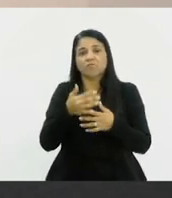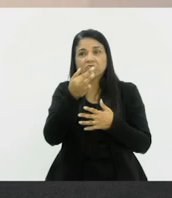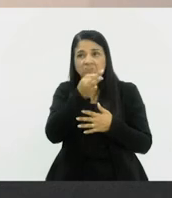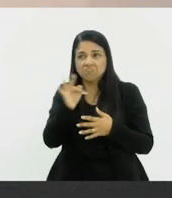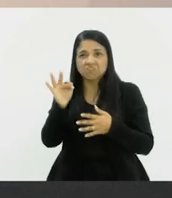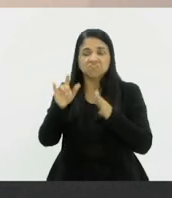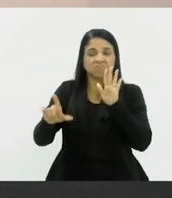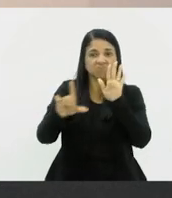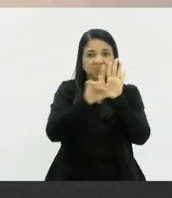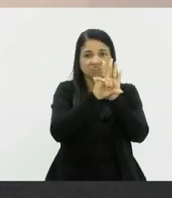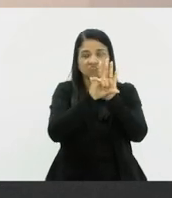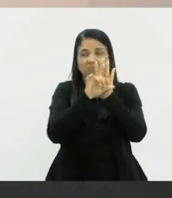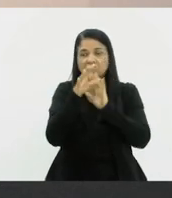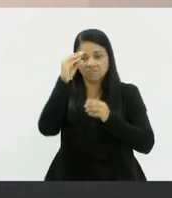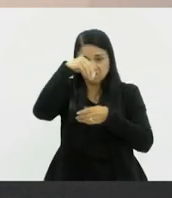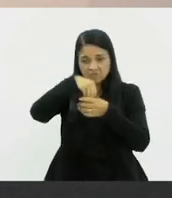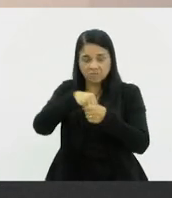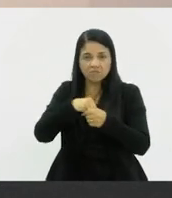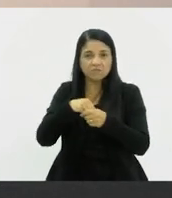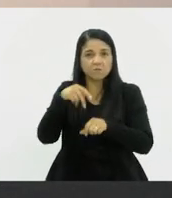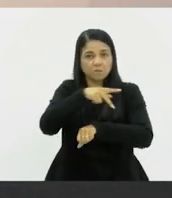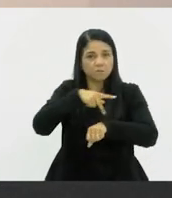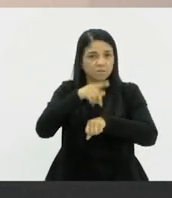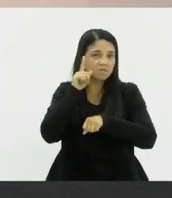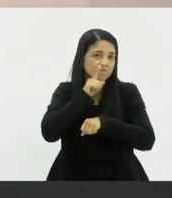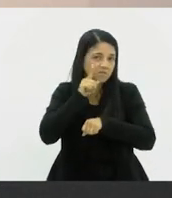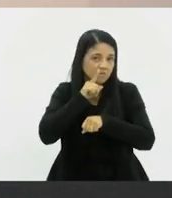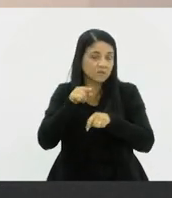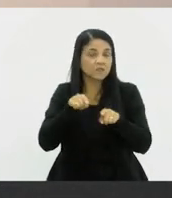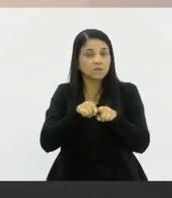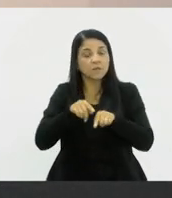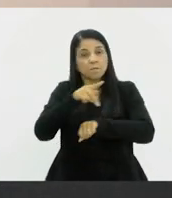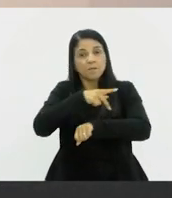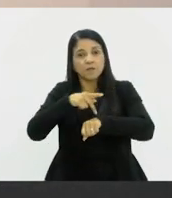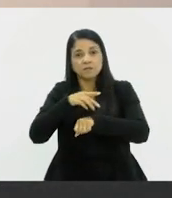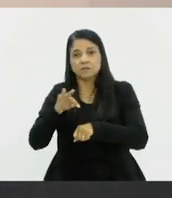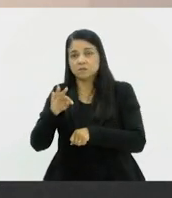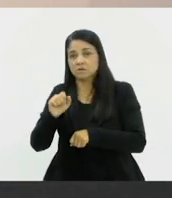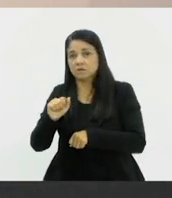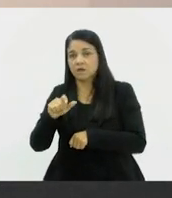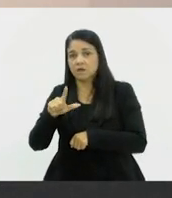legalização da maconha nos Estados Unidos a gente tem países como a Tailândia